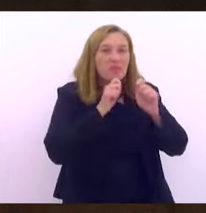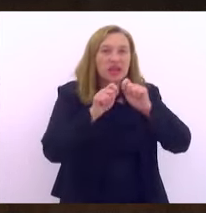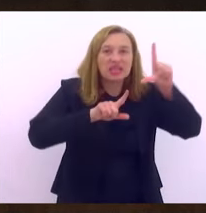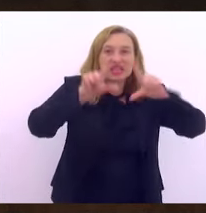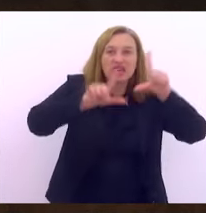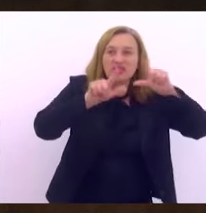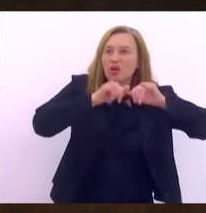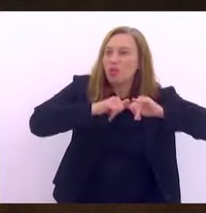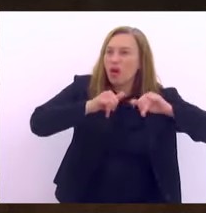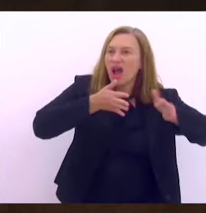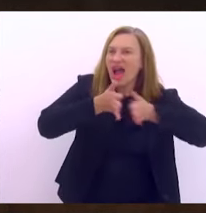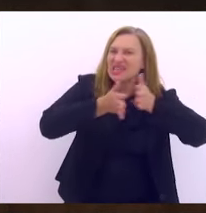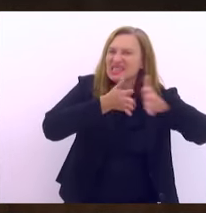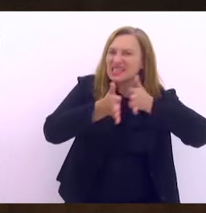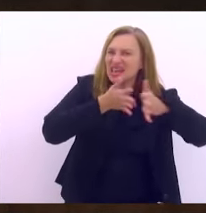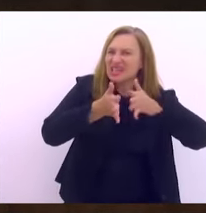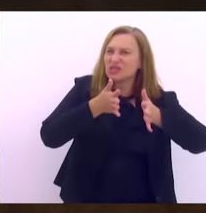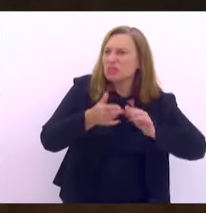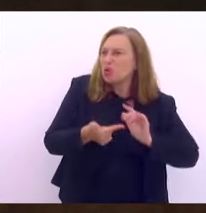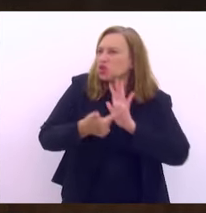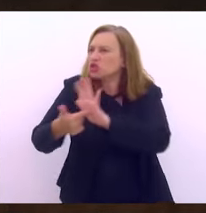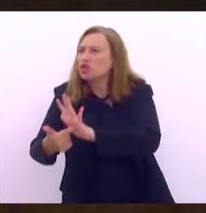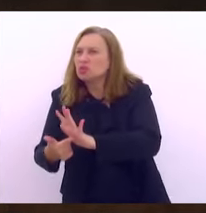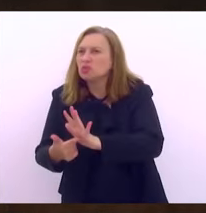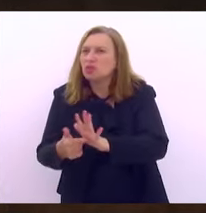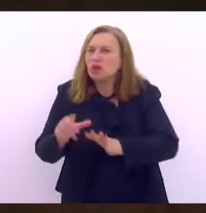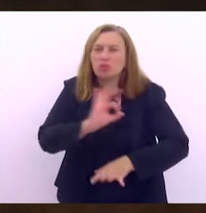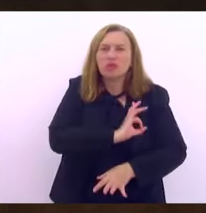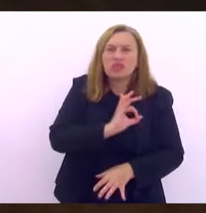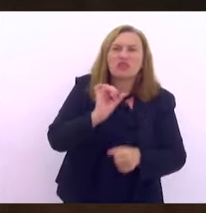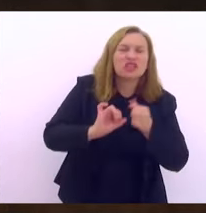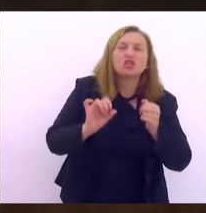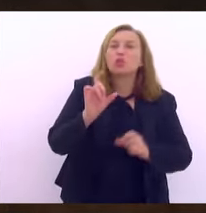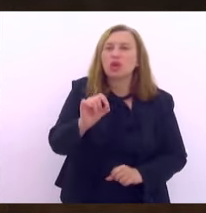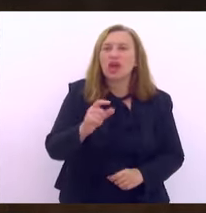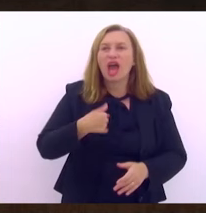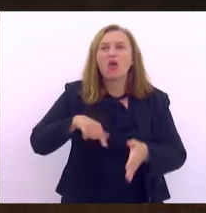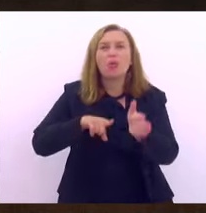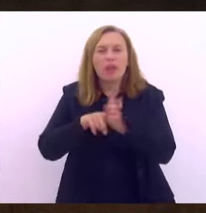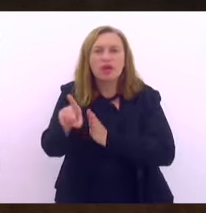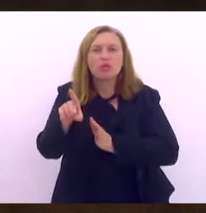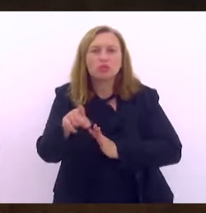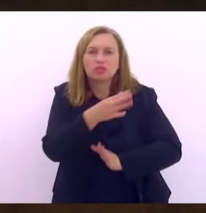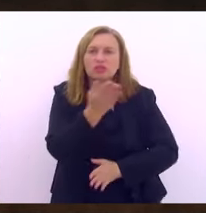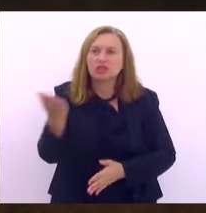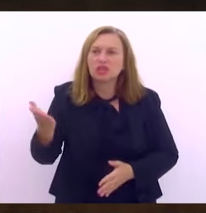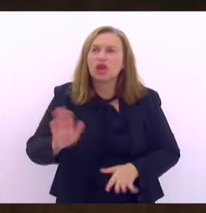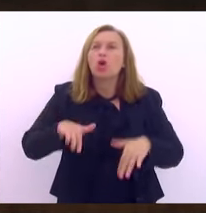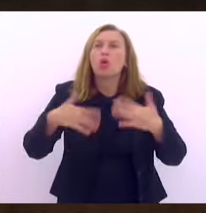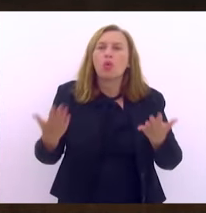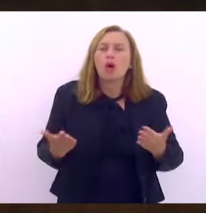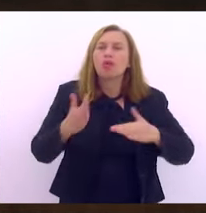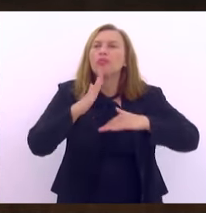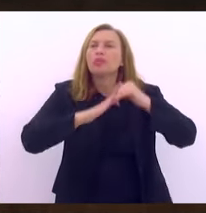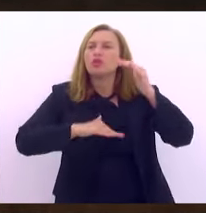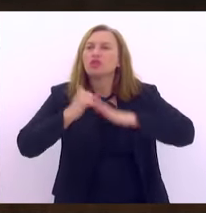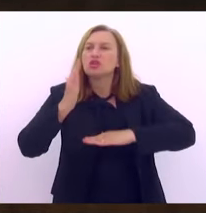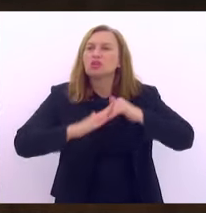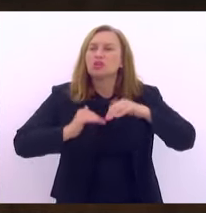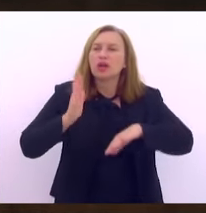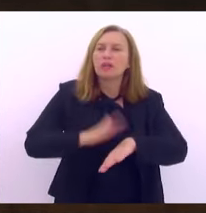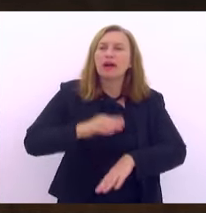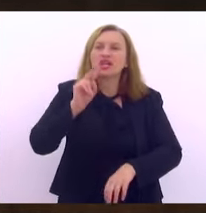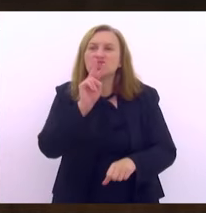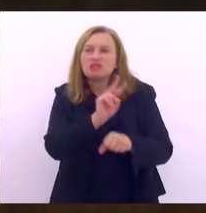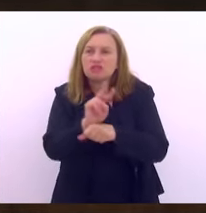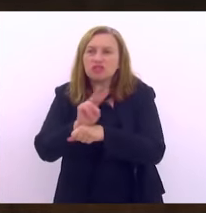estar tendo acesso ao que os policiais estão fazendo. Eu pergunto, deixo uma pergunta no ar. Qual é a profissão hoje que é tão vigiada quanto os